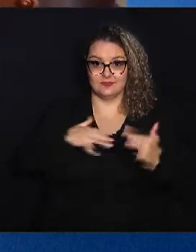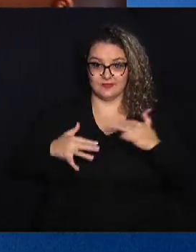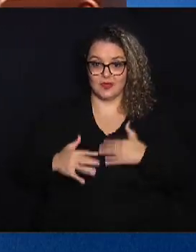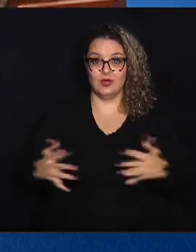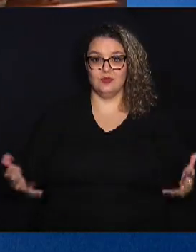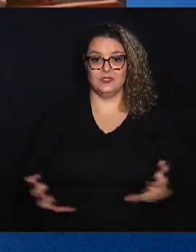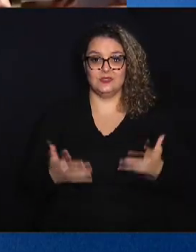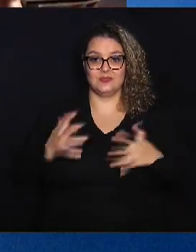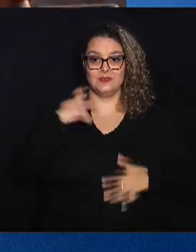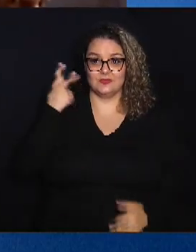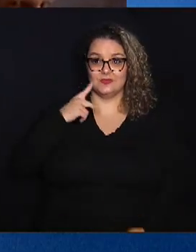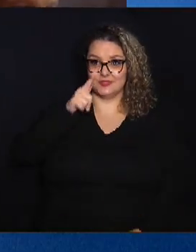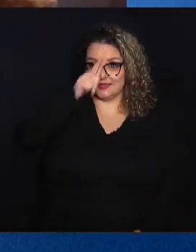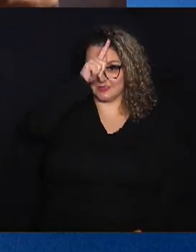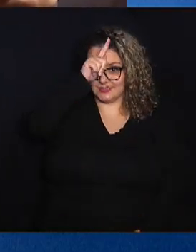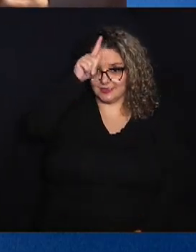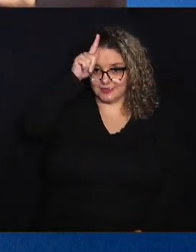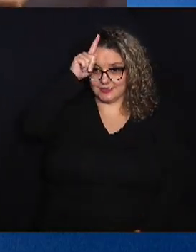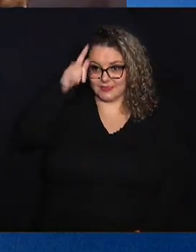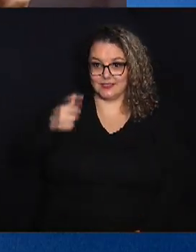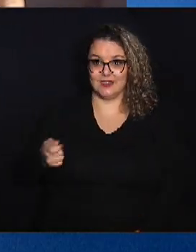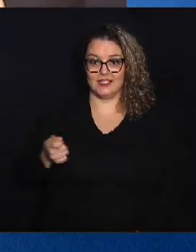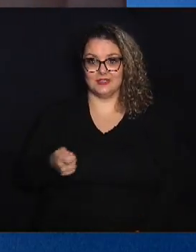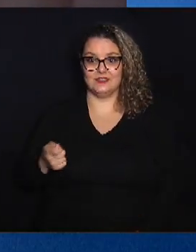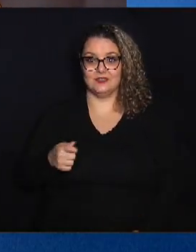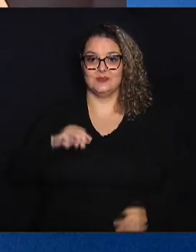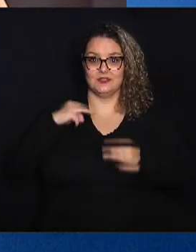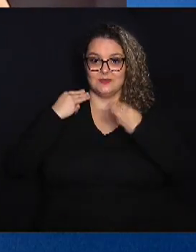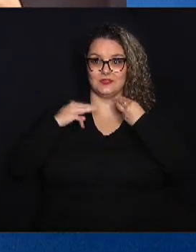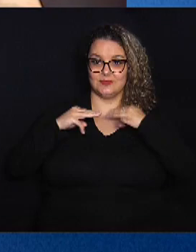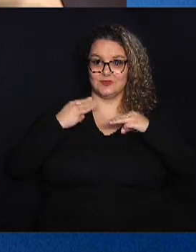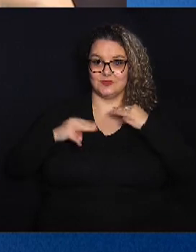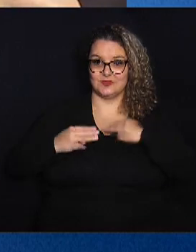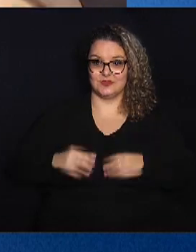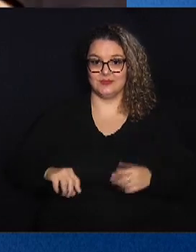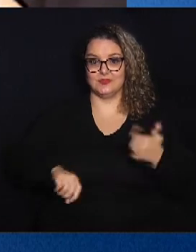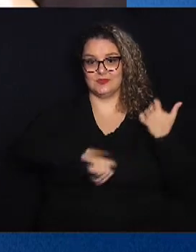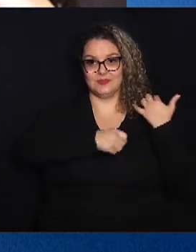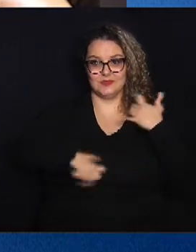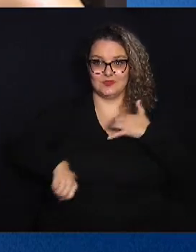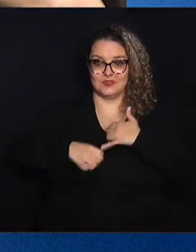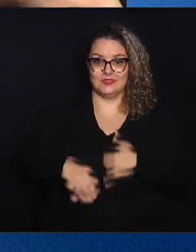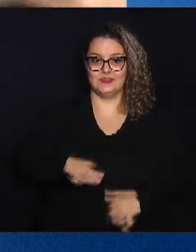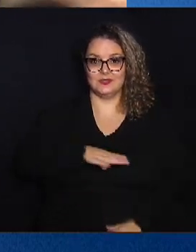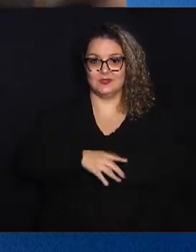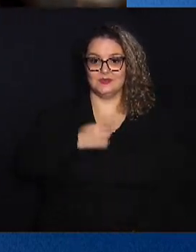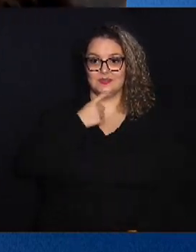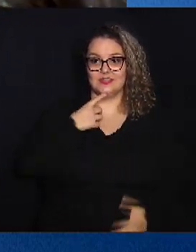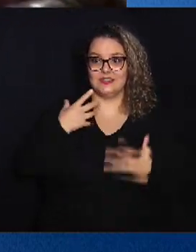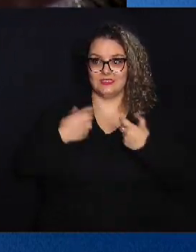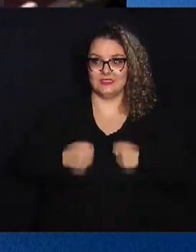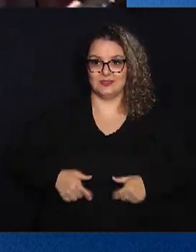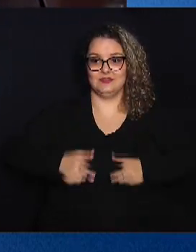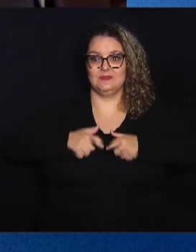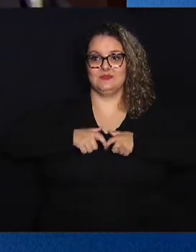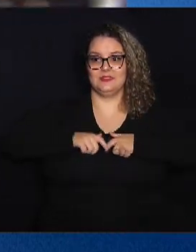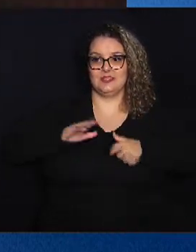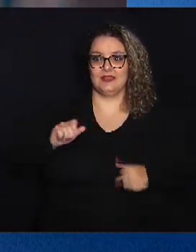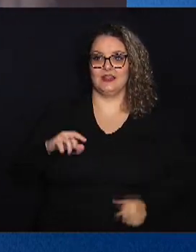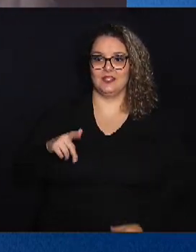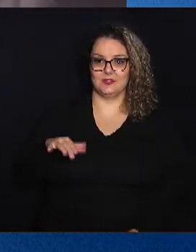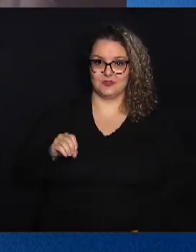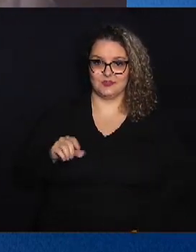iniciativa do vereador Gustavo Peta, a Associação dos Músicos da Orquestra Sinfônica de Campinas recebe a medalha Carlos